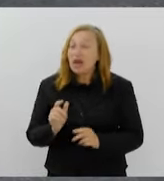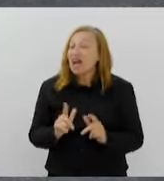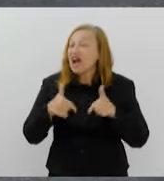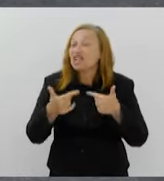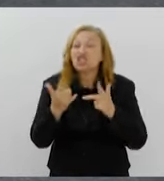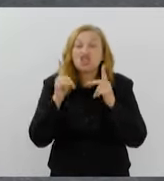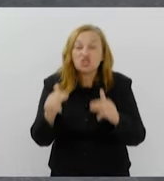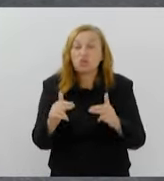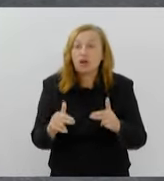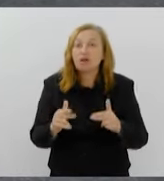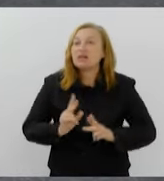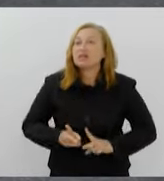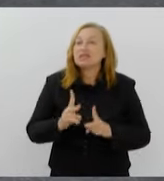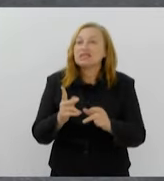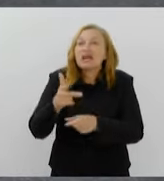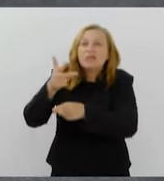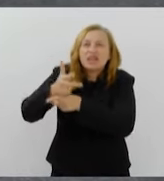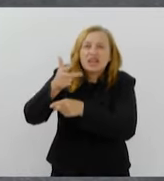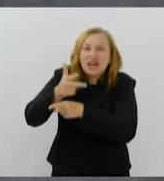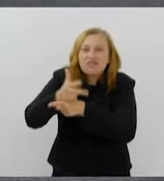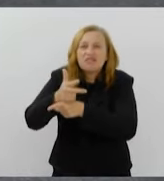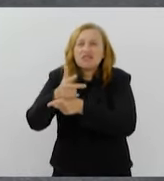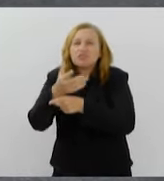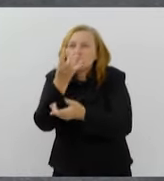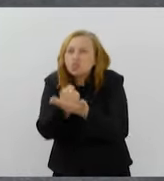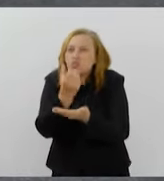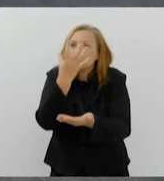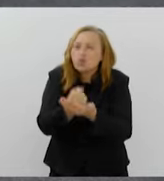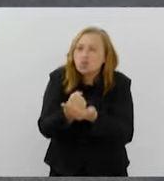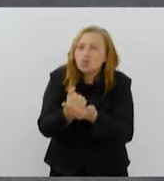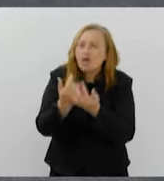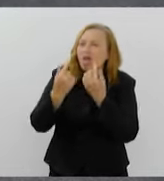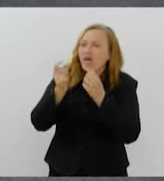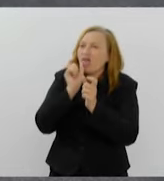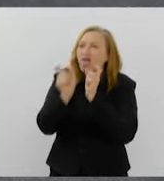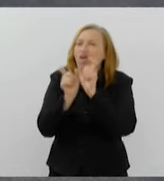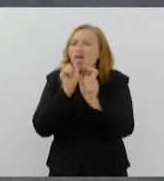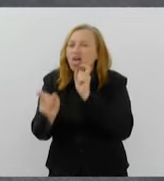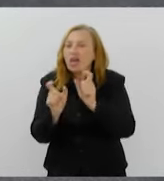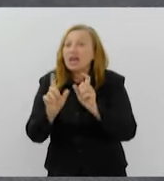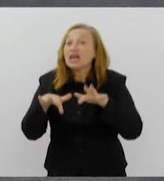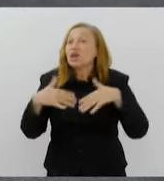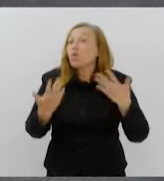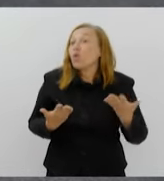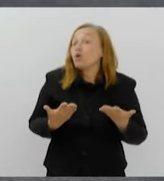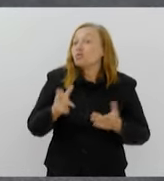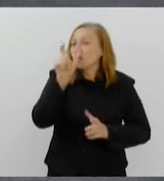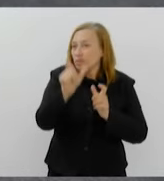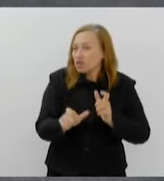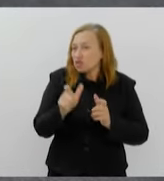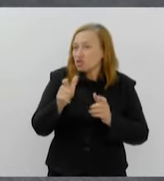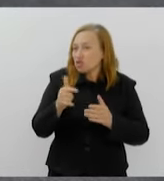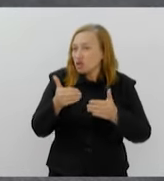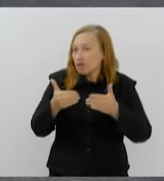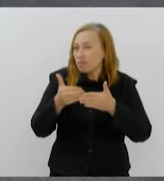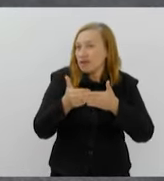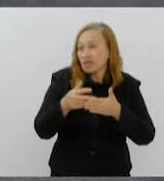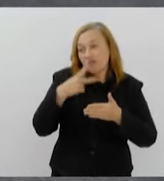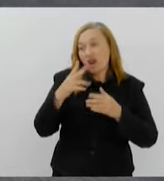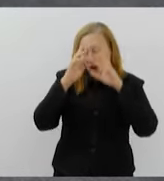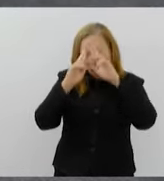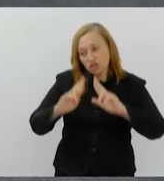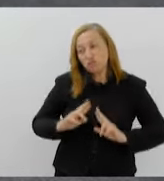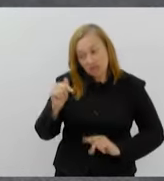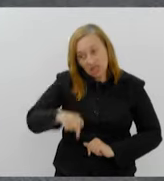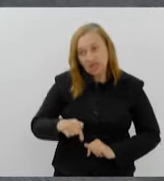operand sempre gravando sempre insultando sempre xingando e quando alguém chega perto e diz ó respeita